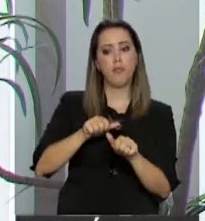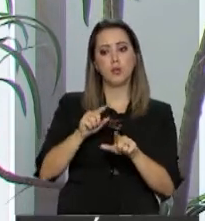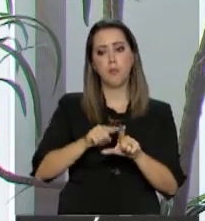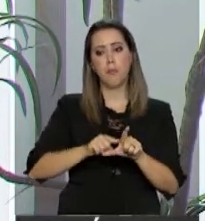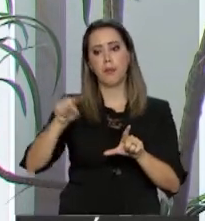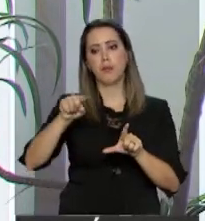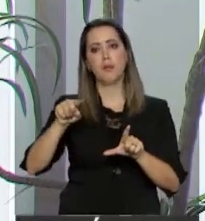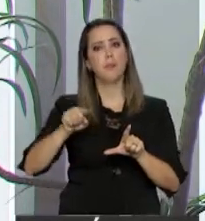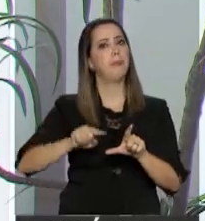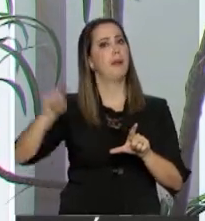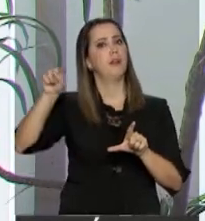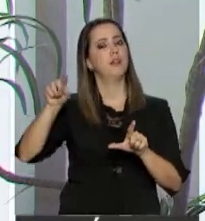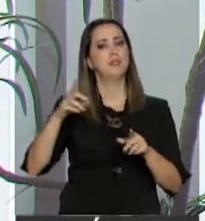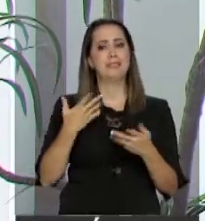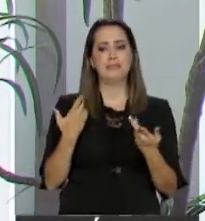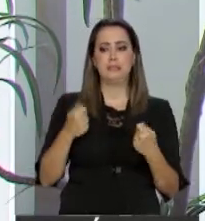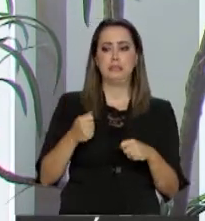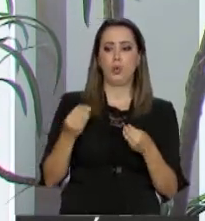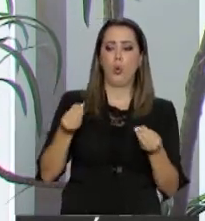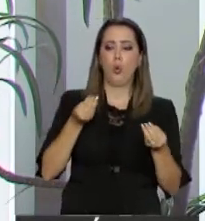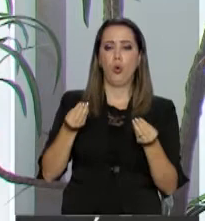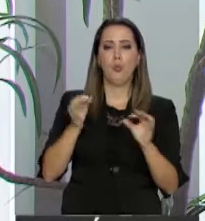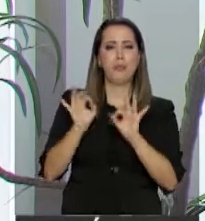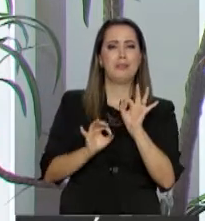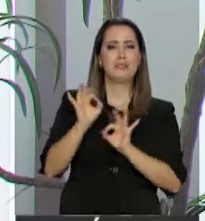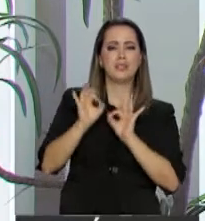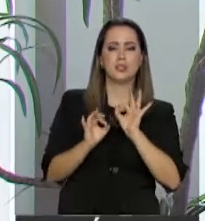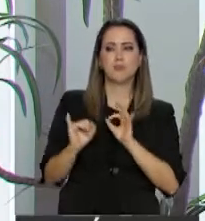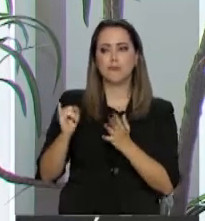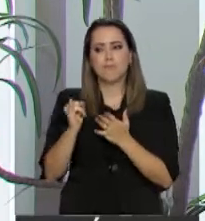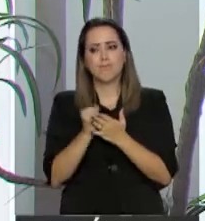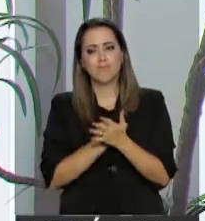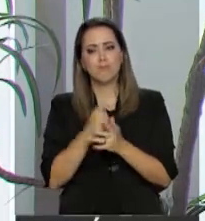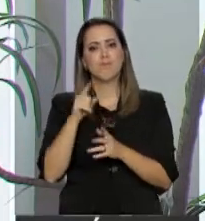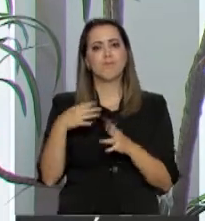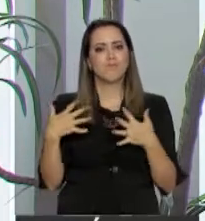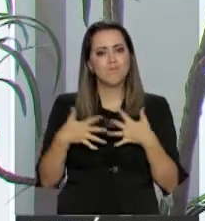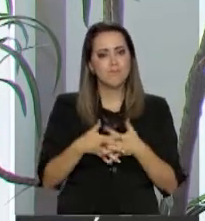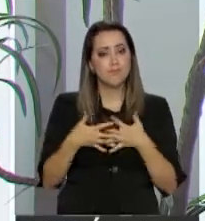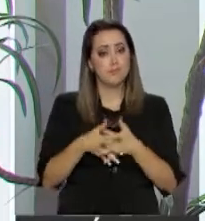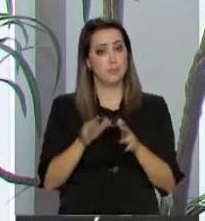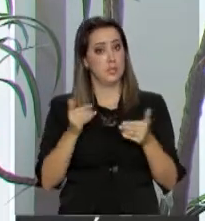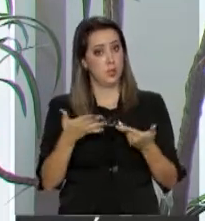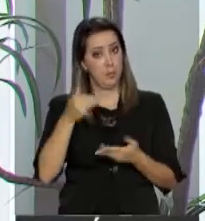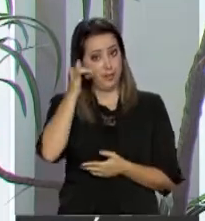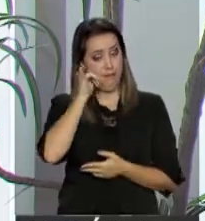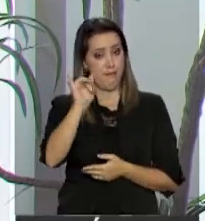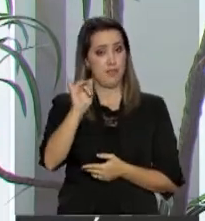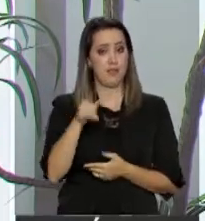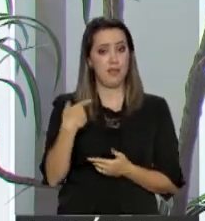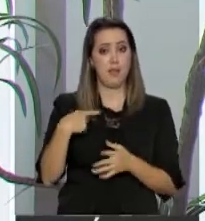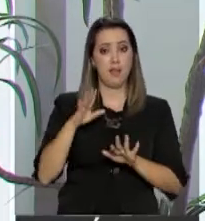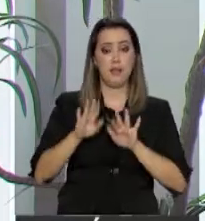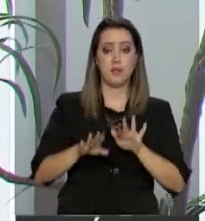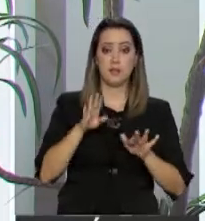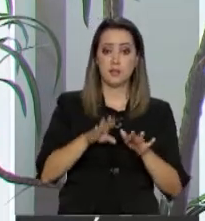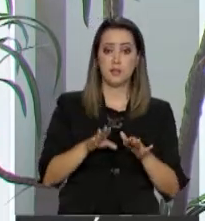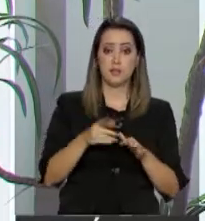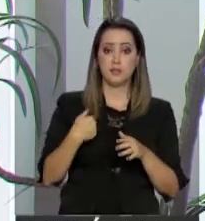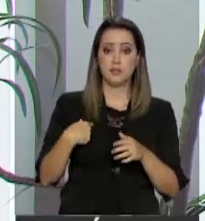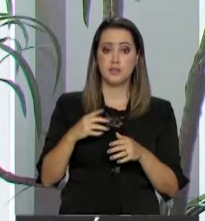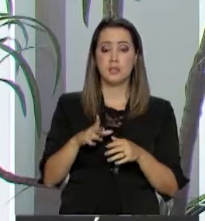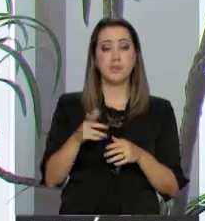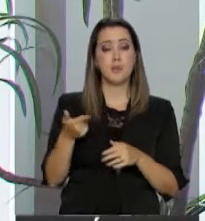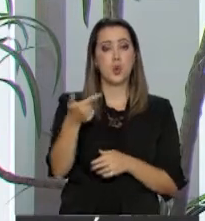alterar todo o planejamento tributário dele então ele pra evitar isso ele acabava até abrindo uma empresa